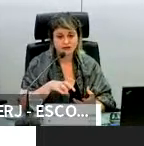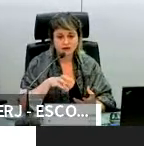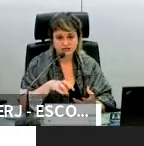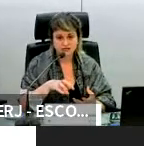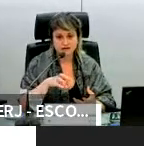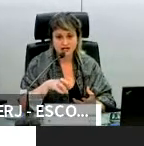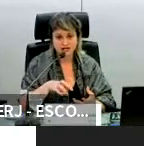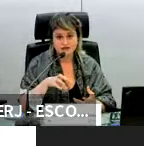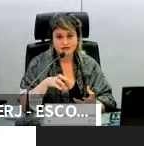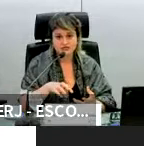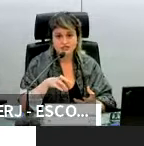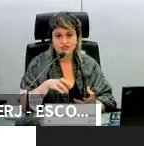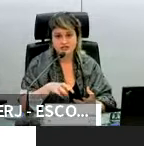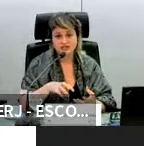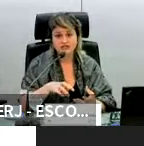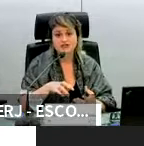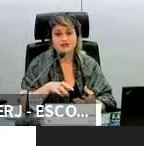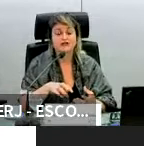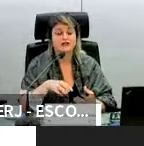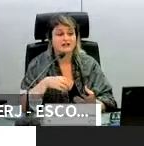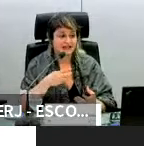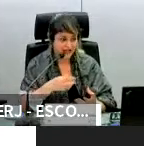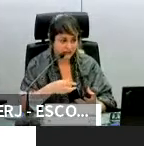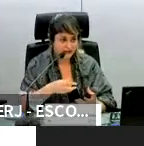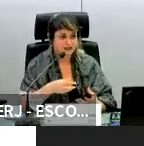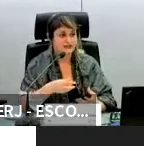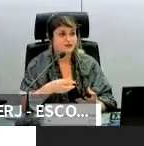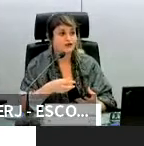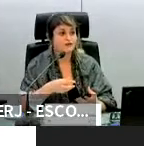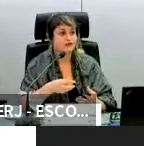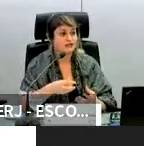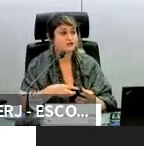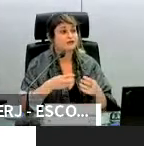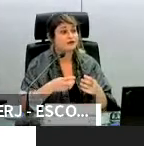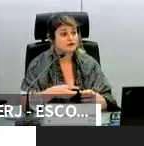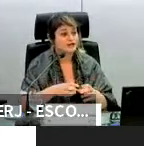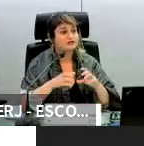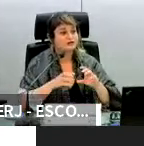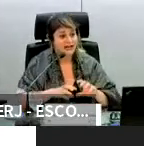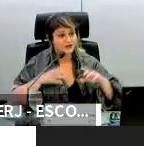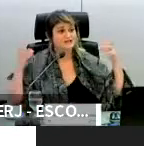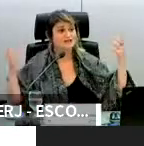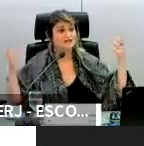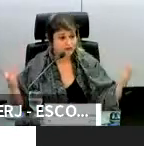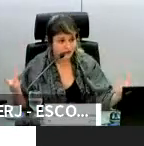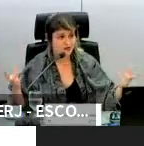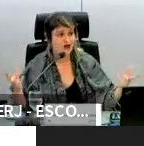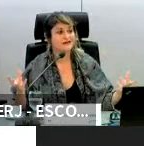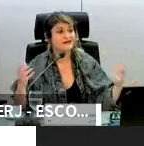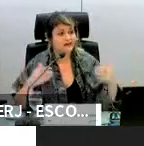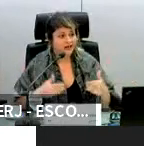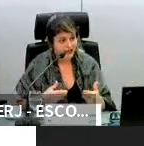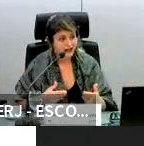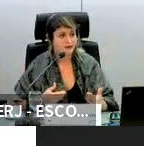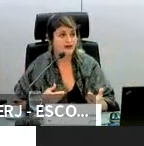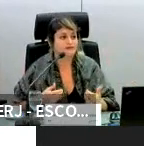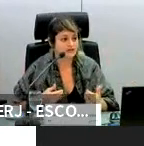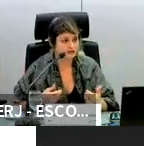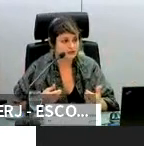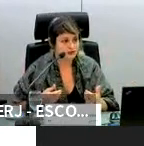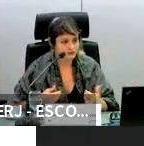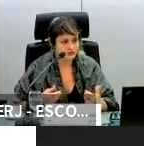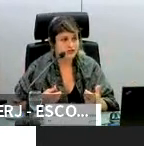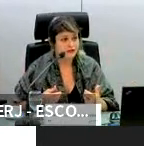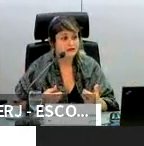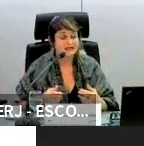a atuação da justiça itinerante na requalificação de nome e gênero no contexto da atuação do TJ em